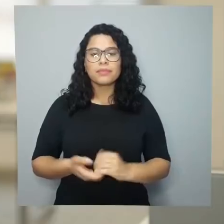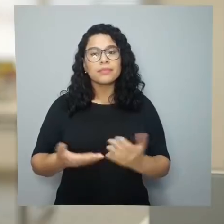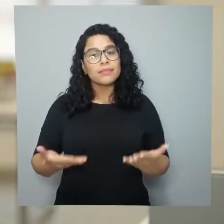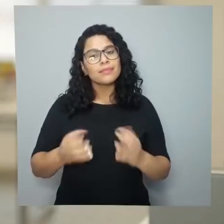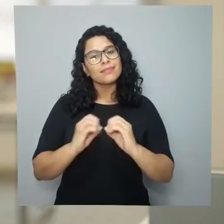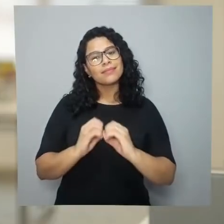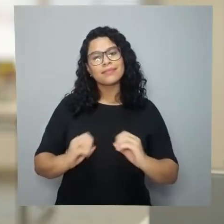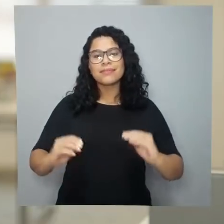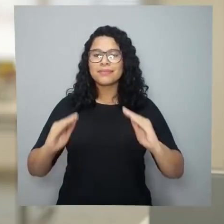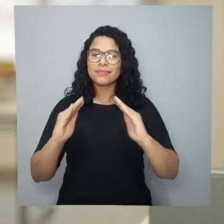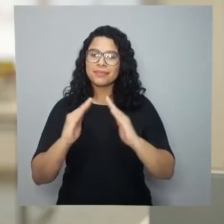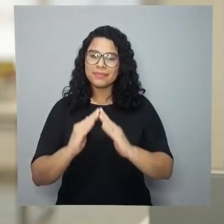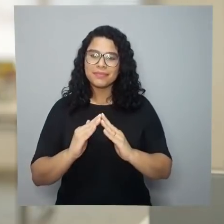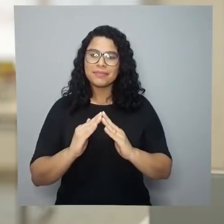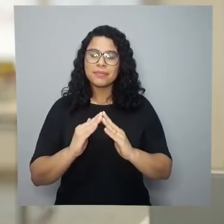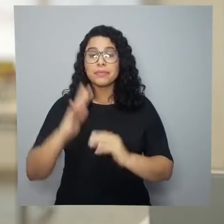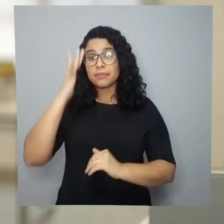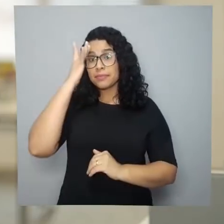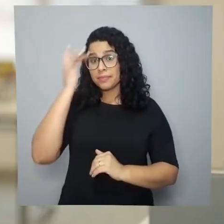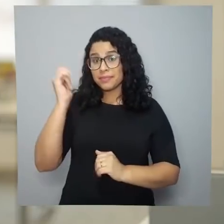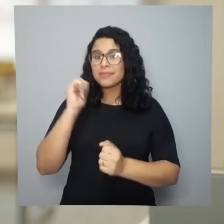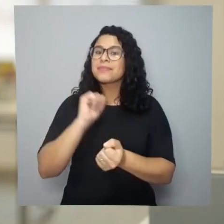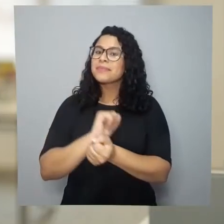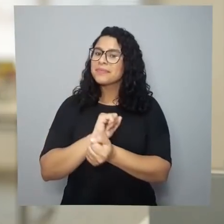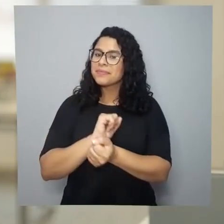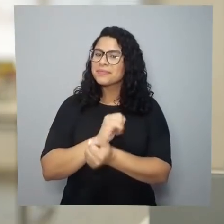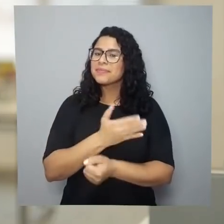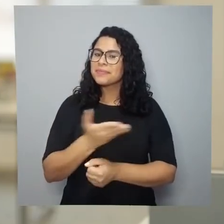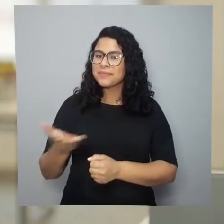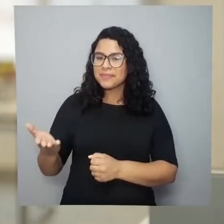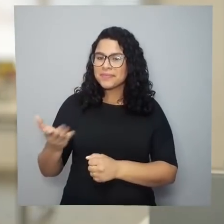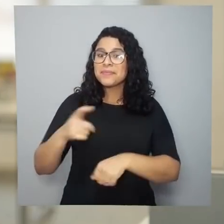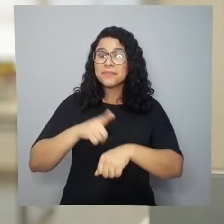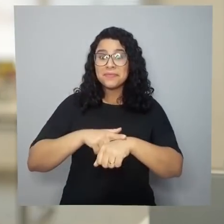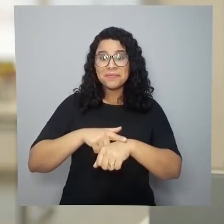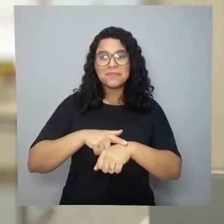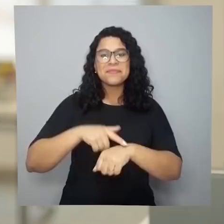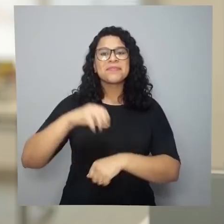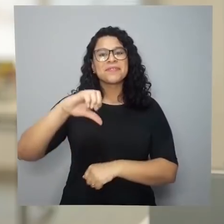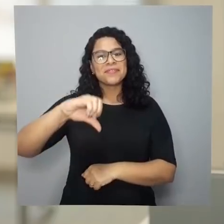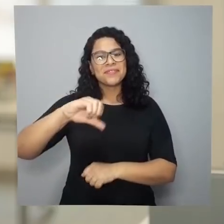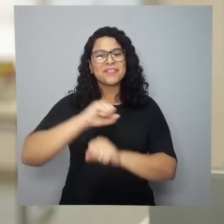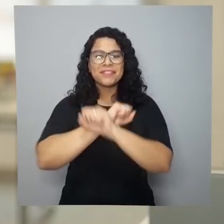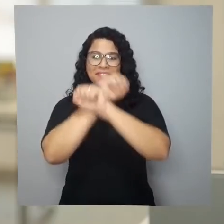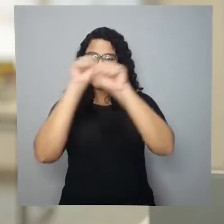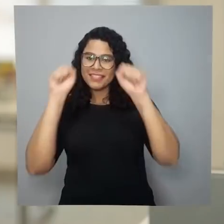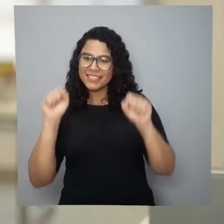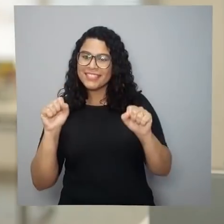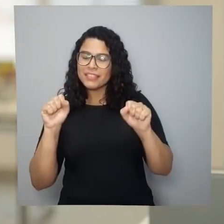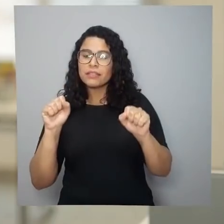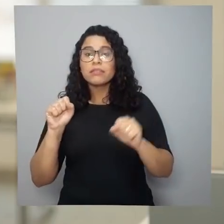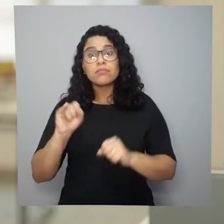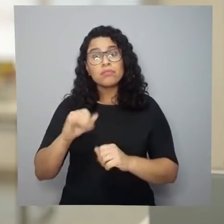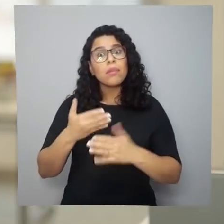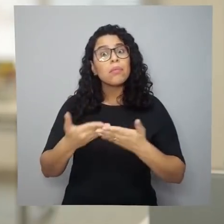E esse foi mais um Saberes em Casa. Amanhã eu espero você nesse mesmo horário, às 9 horas da manhã. E se